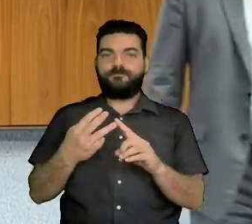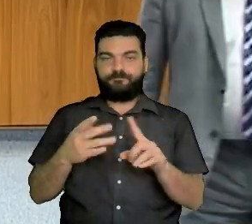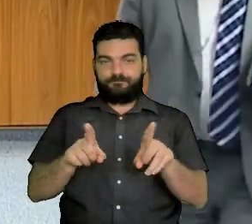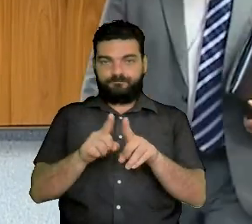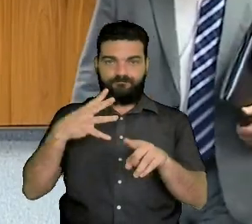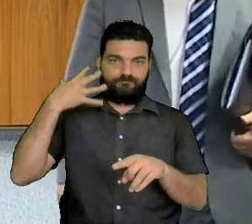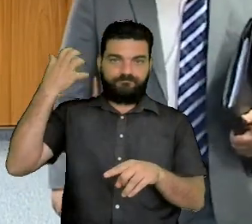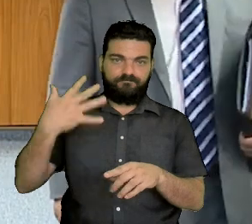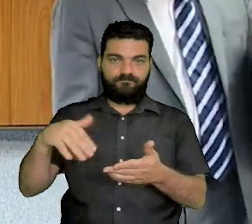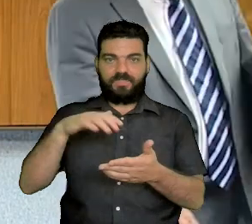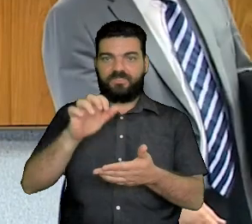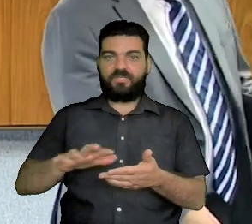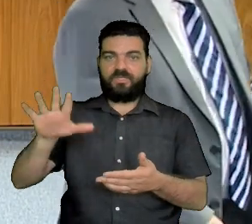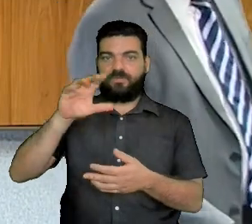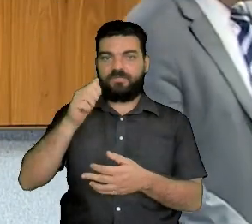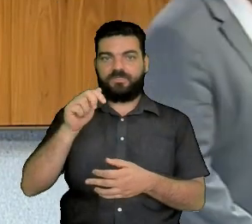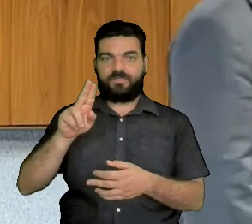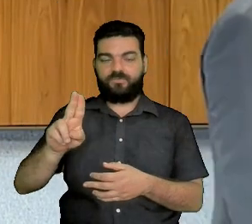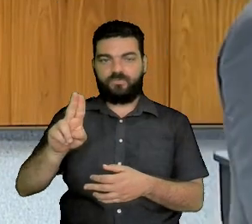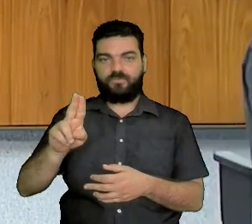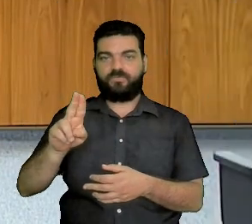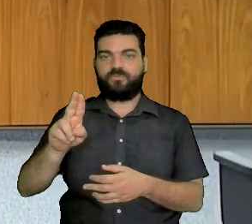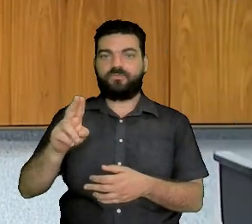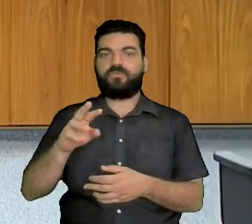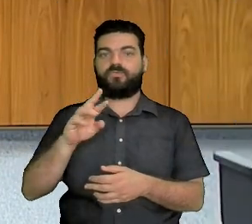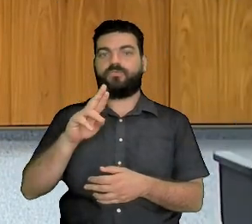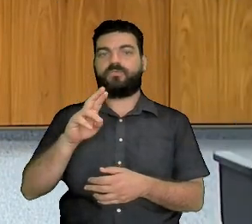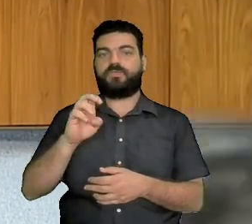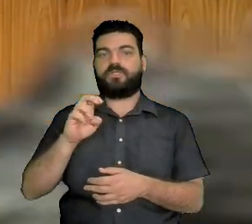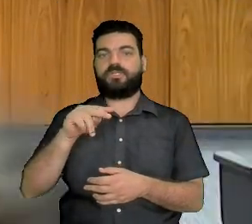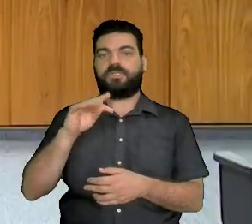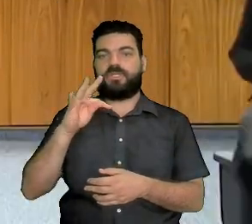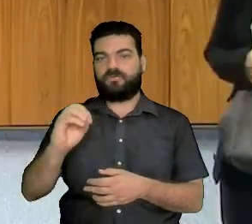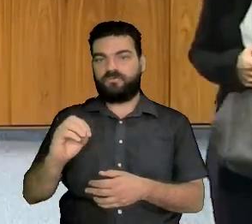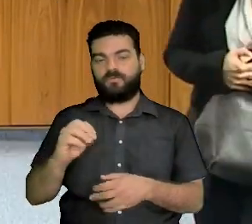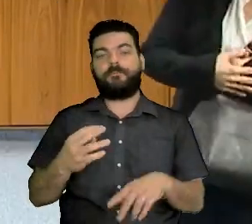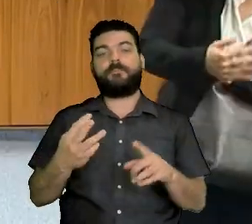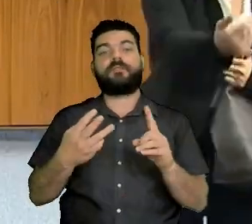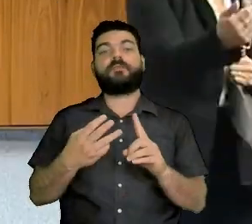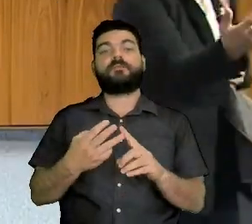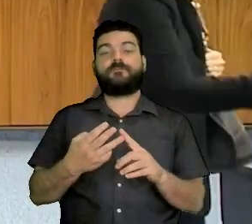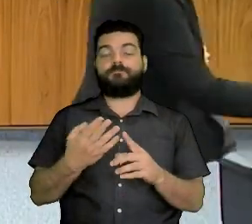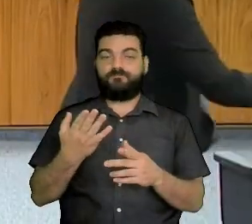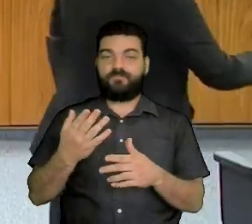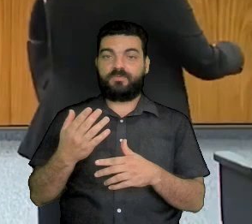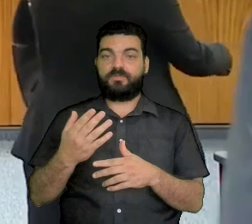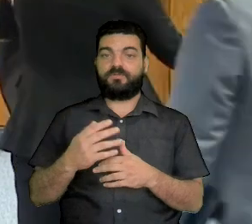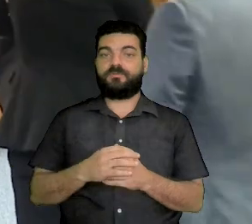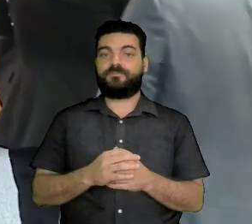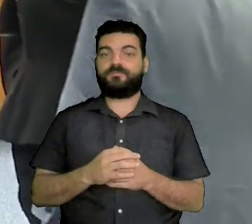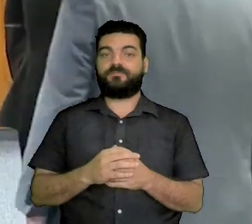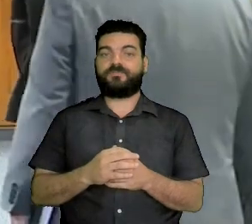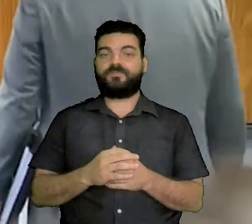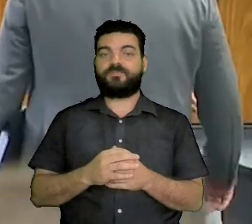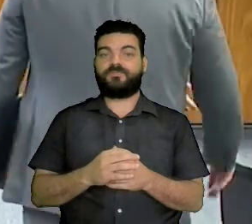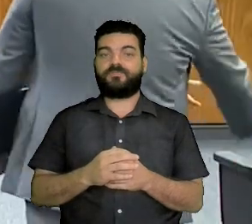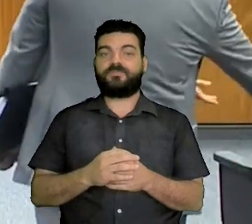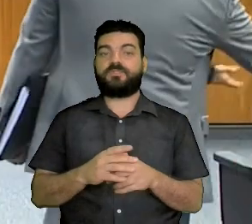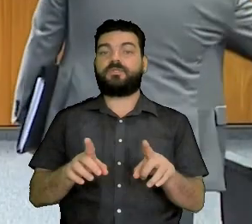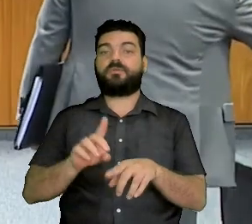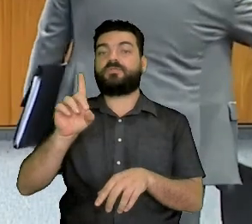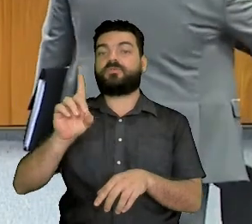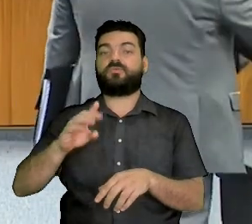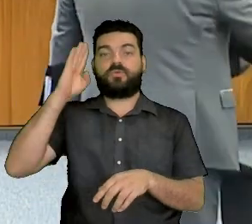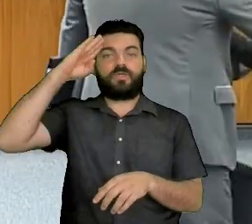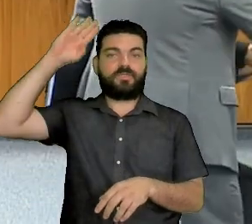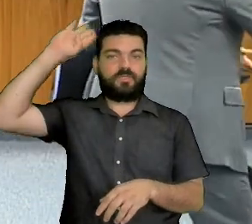palestrante, o secretário-geral da Advocacia Geral da União, Dr. Renato de Lima França, neste ato representando o advogado-geral da União, o diretor